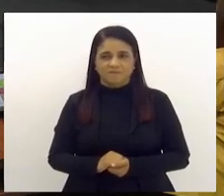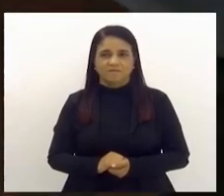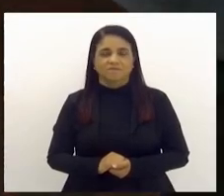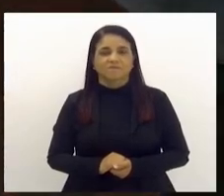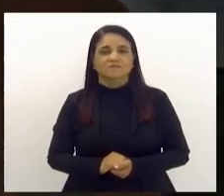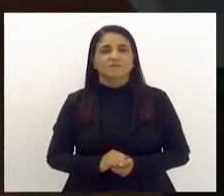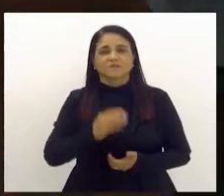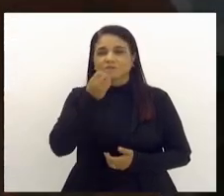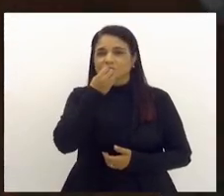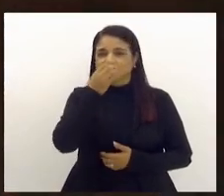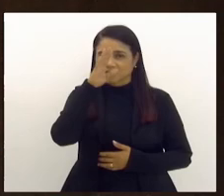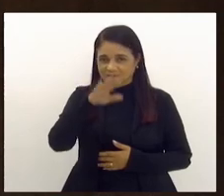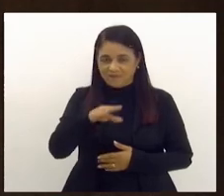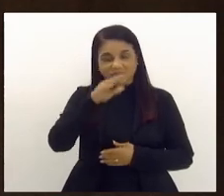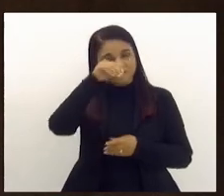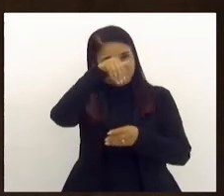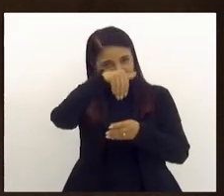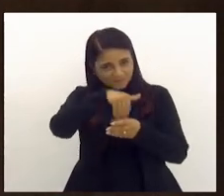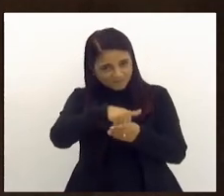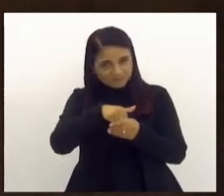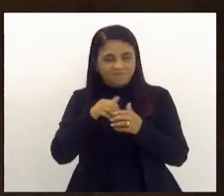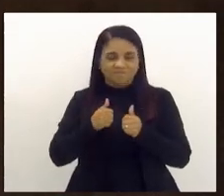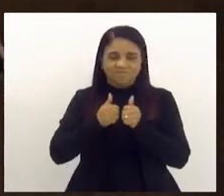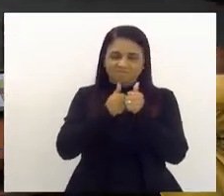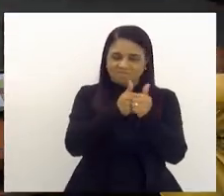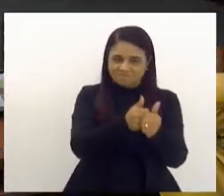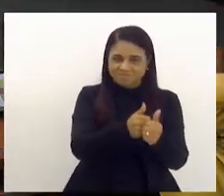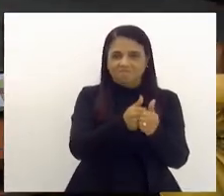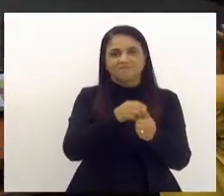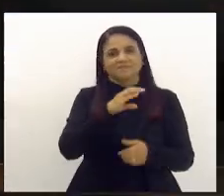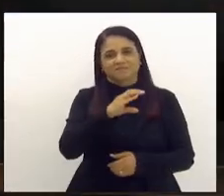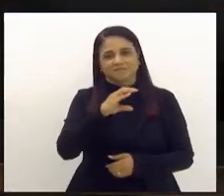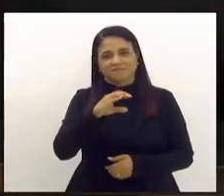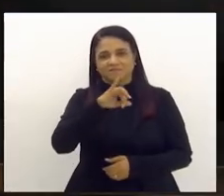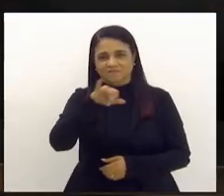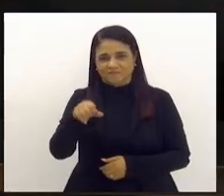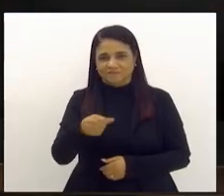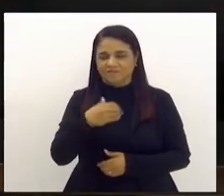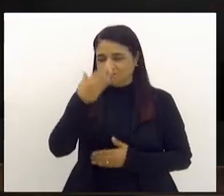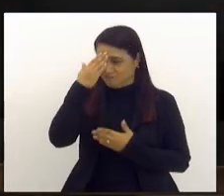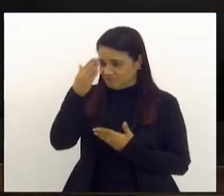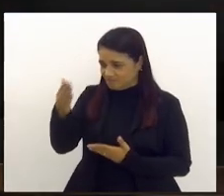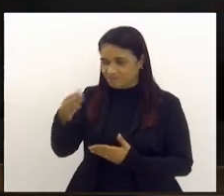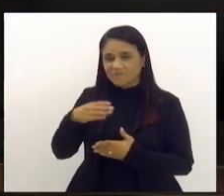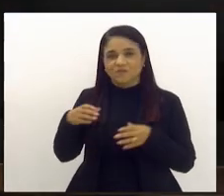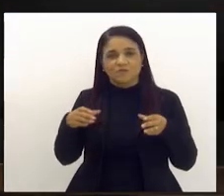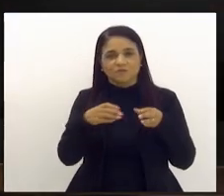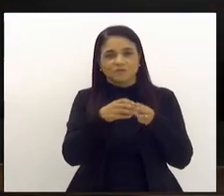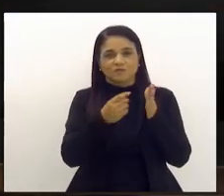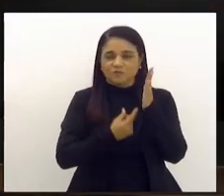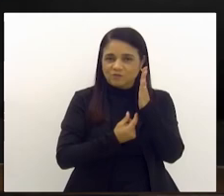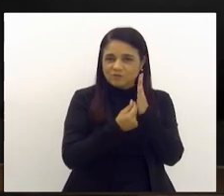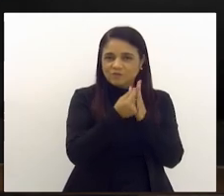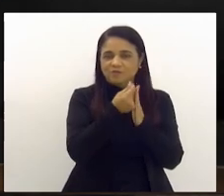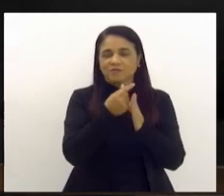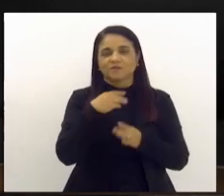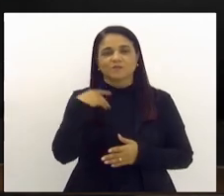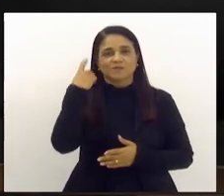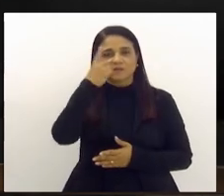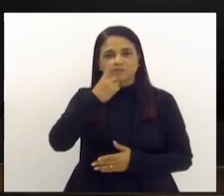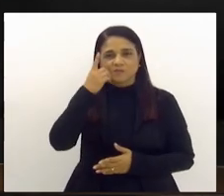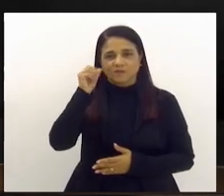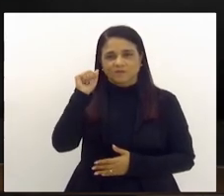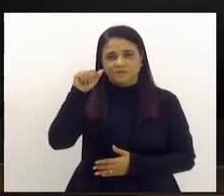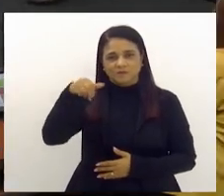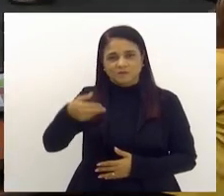Boa tarde, senhor presidente. Favorável, acompanha a CCJ. Muito obrigado, deputado Arthur. Pela Comissão de Orçamento, deputado André